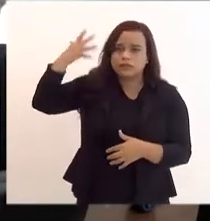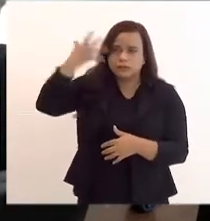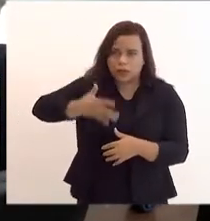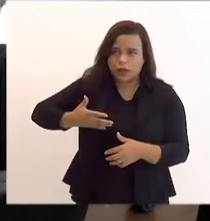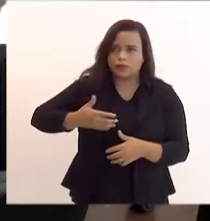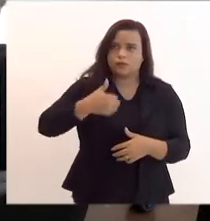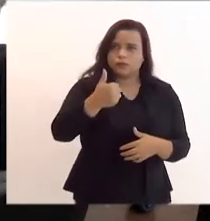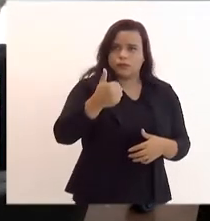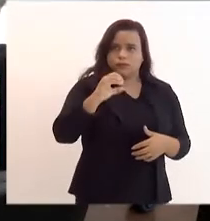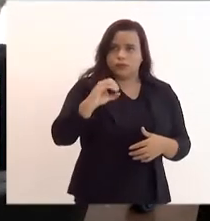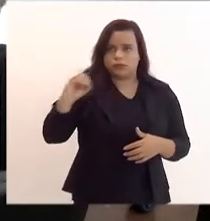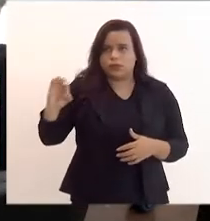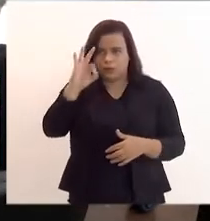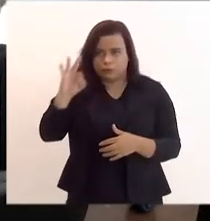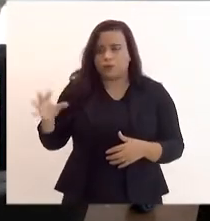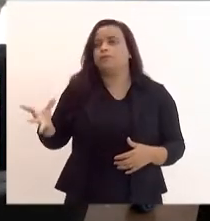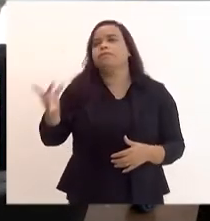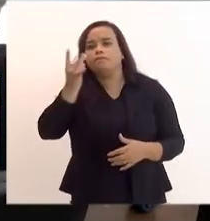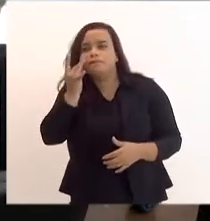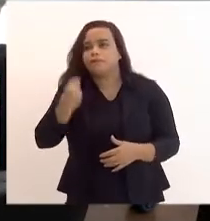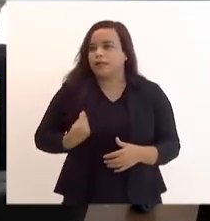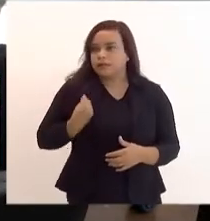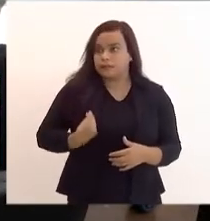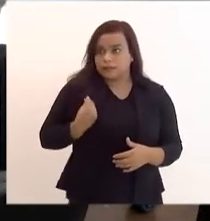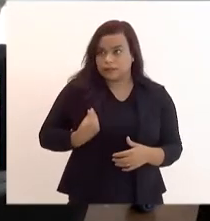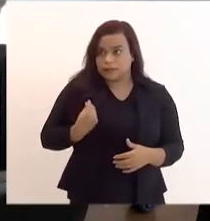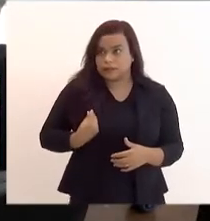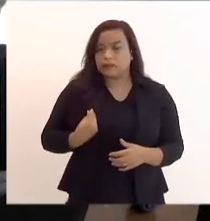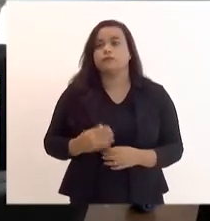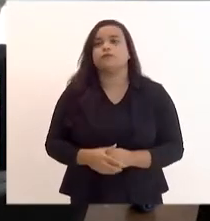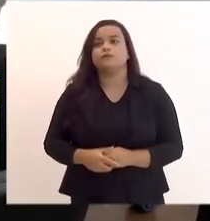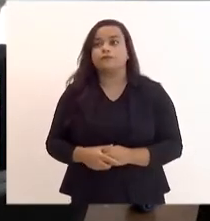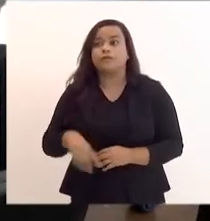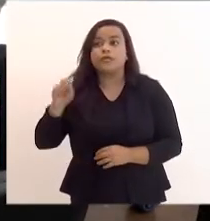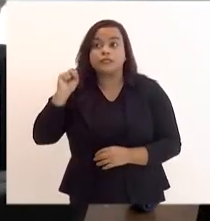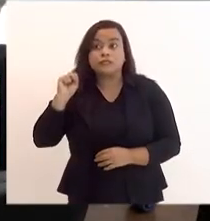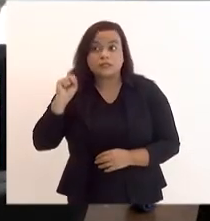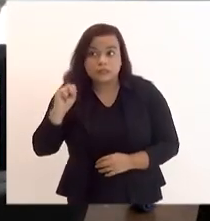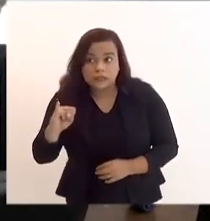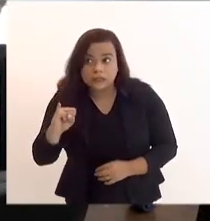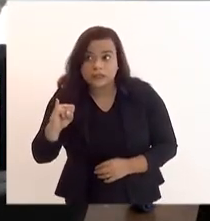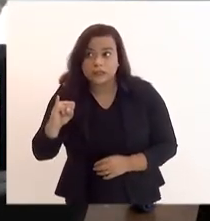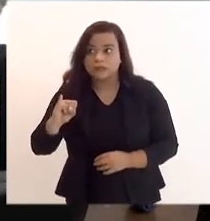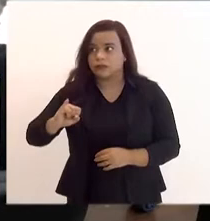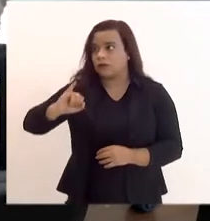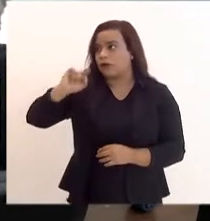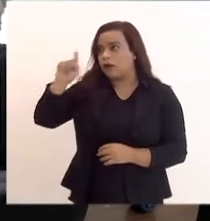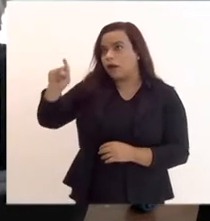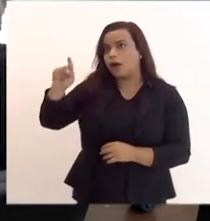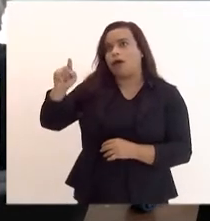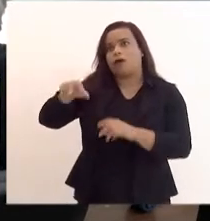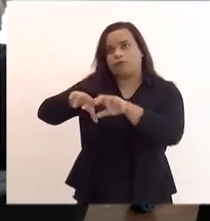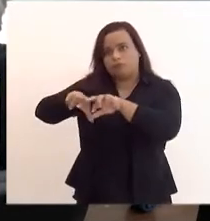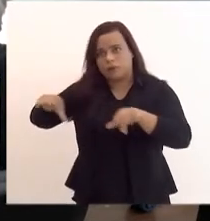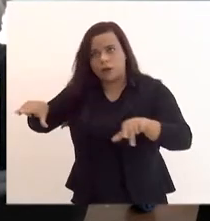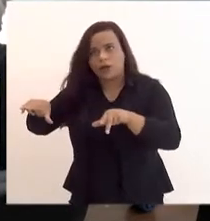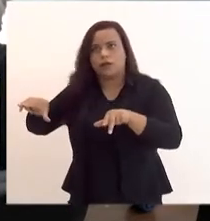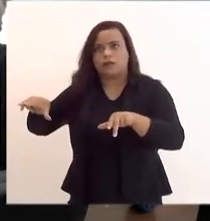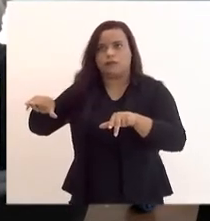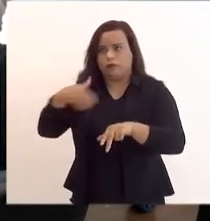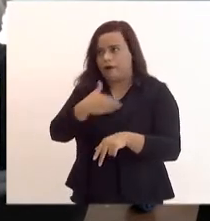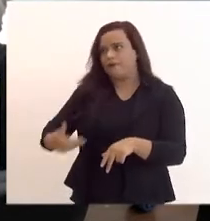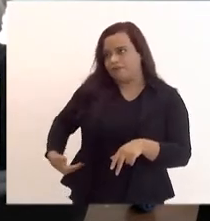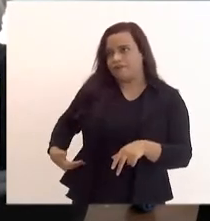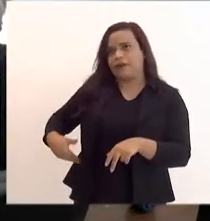ser presenciais, a menos que as autoridades sanitárias voltem a decidir